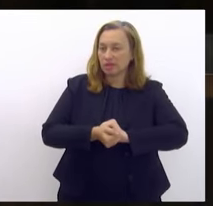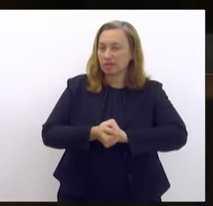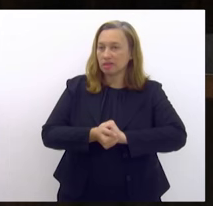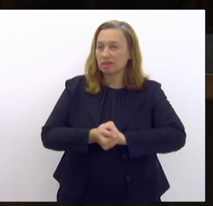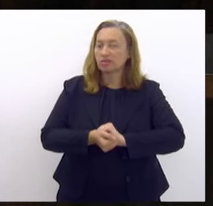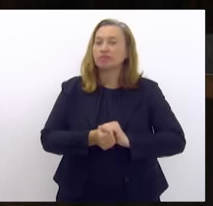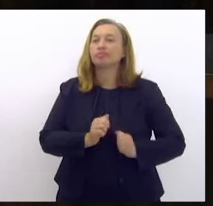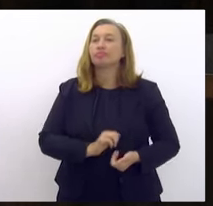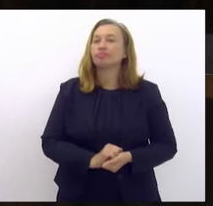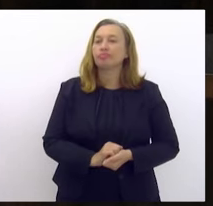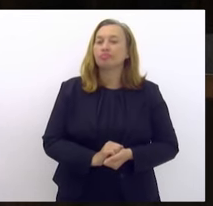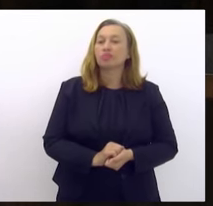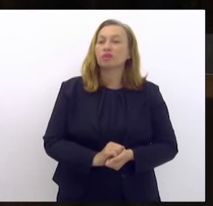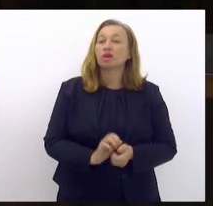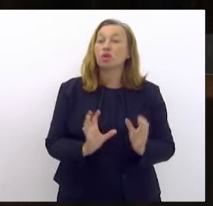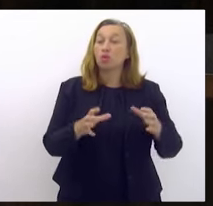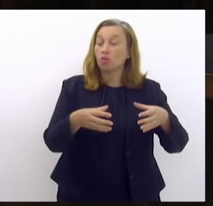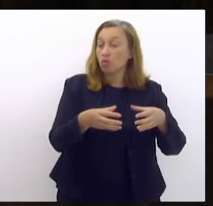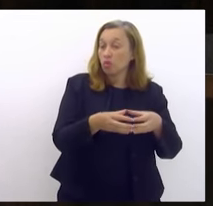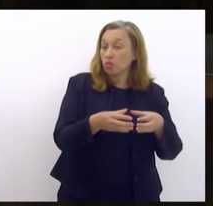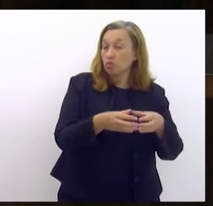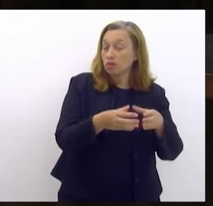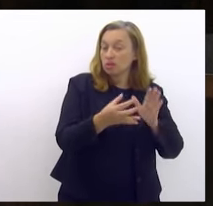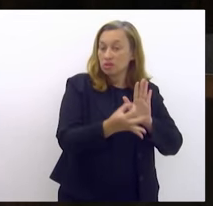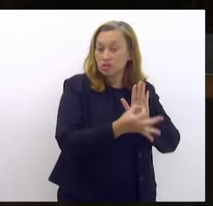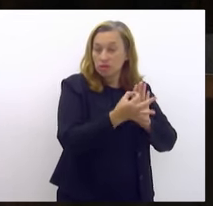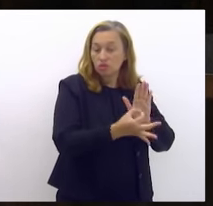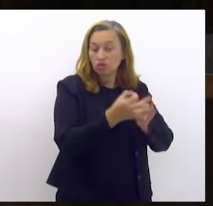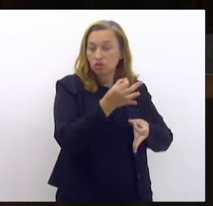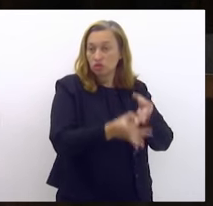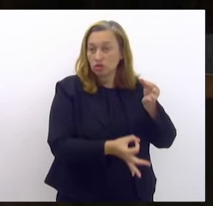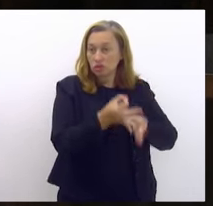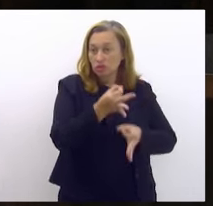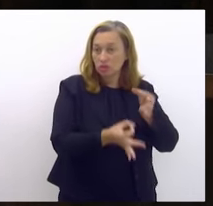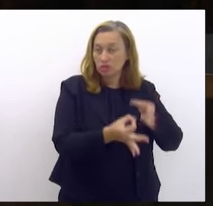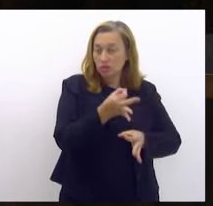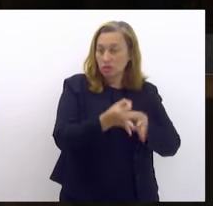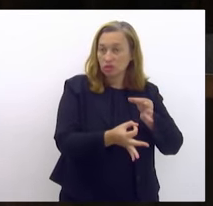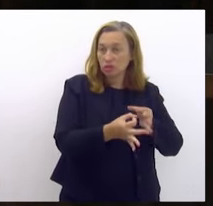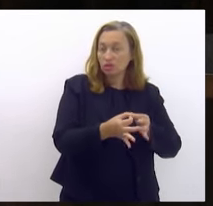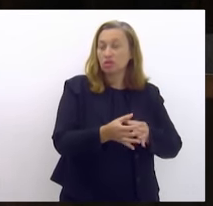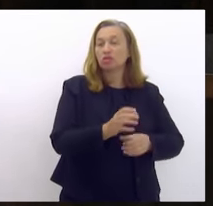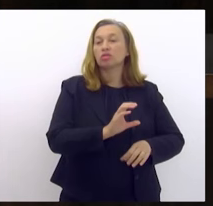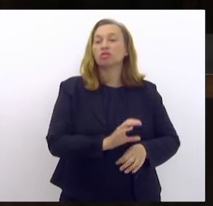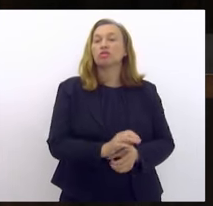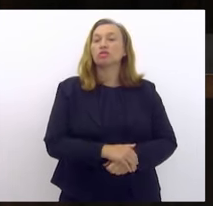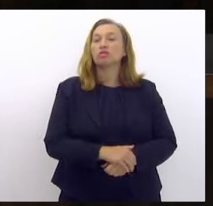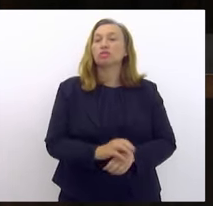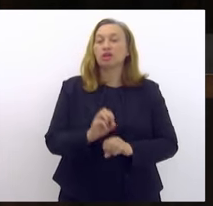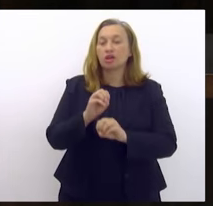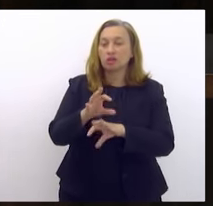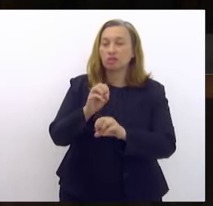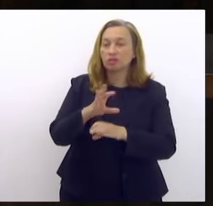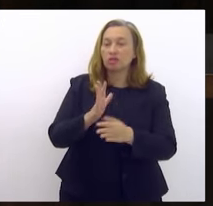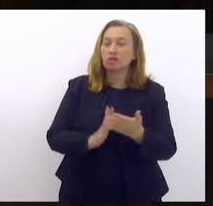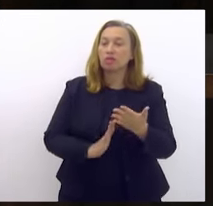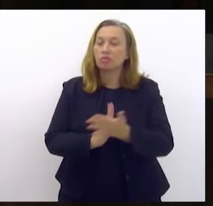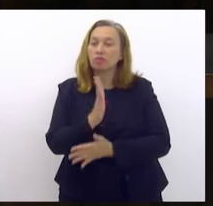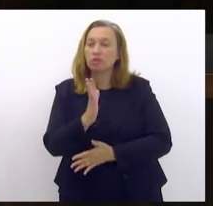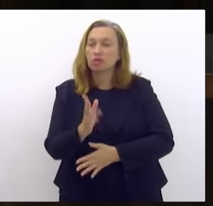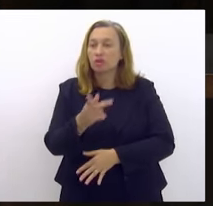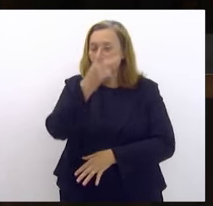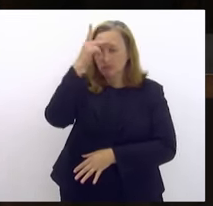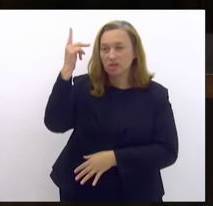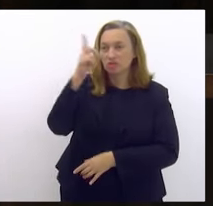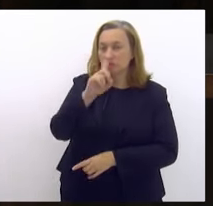menciono. Parecer das comissões de Constituição e Justiça pela juridicidade, de educação favorável, de